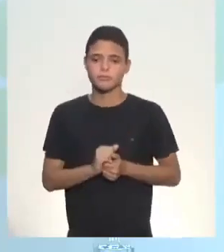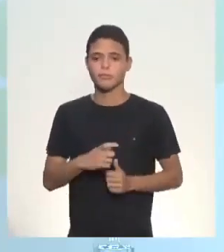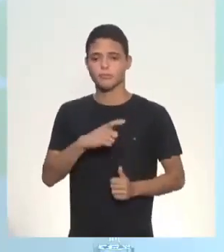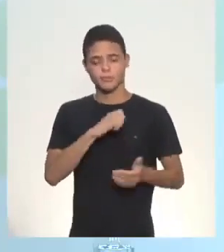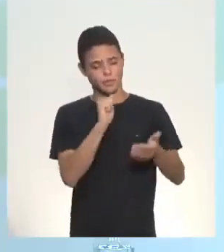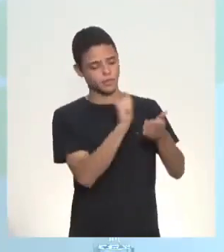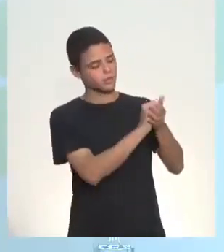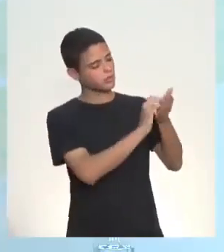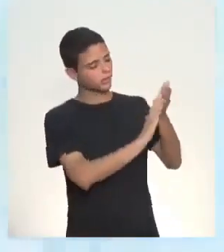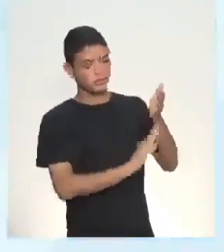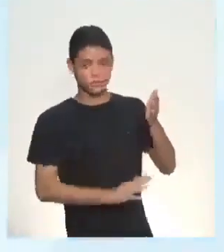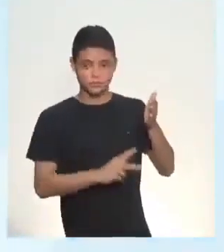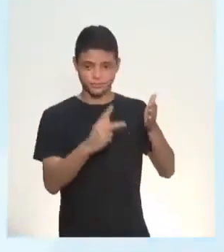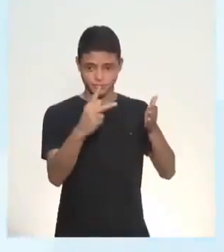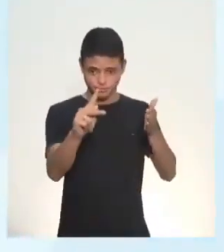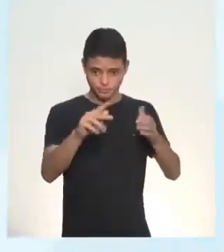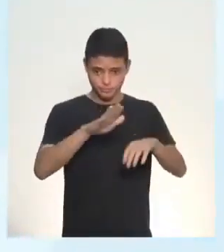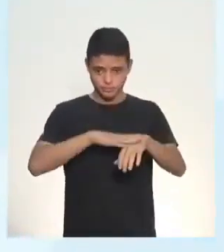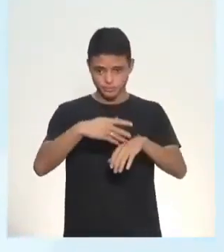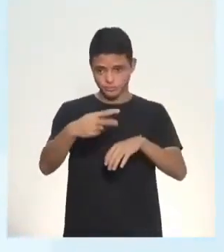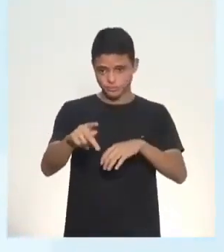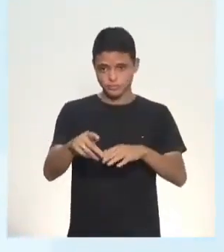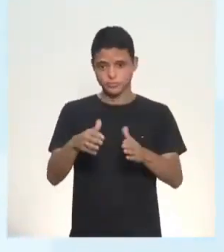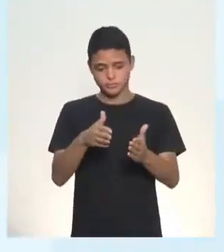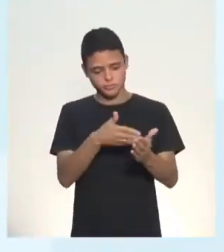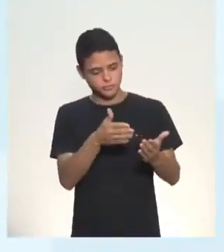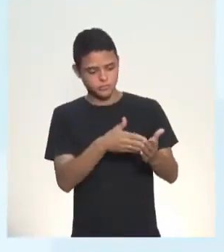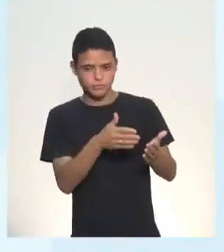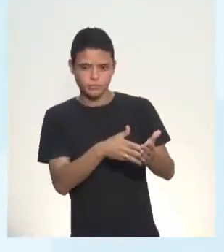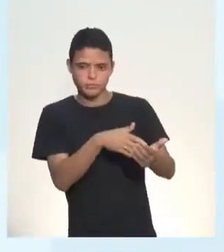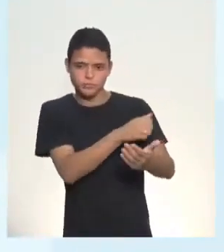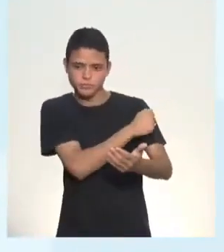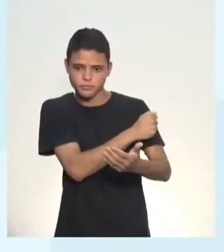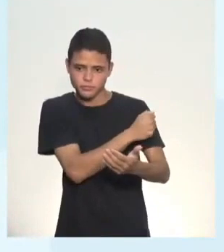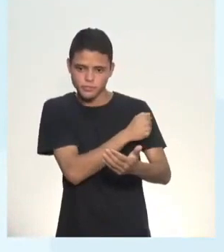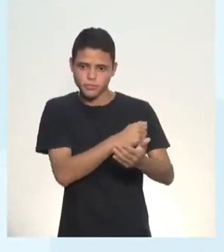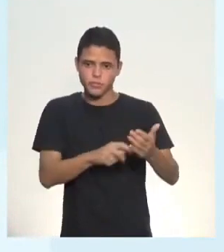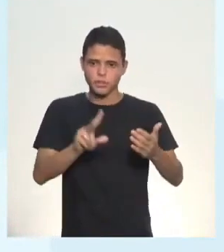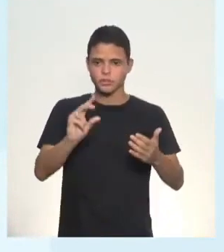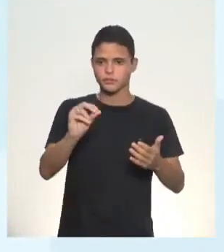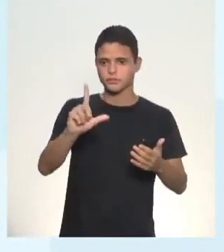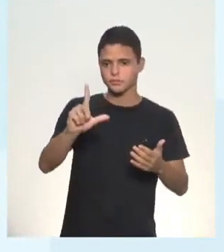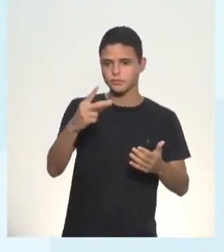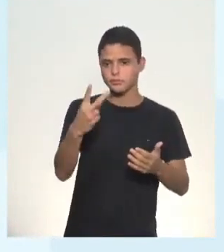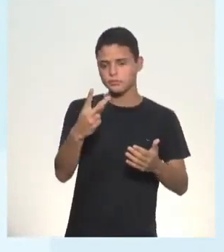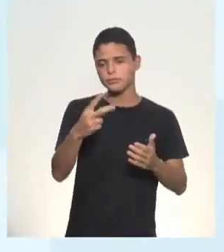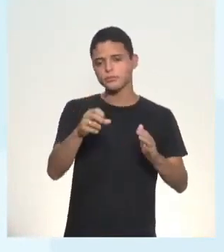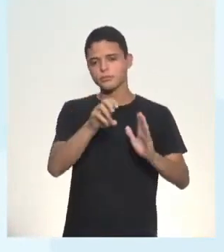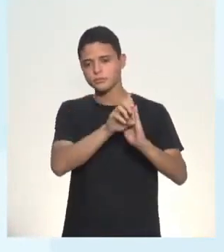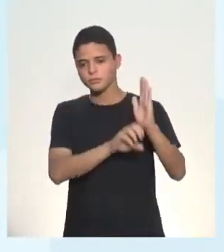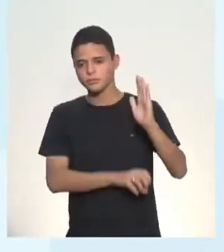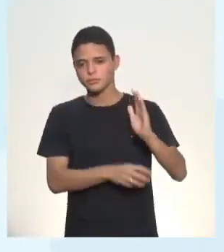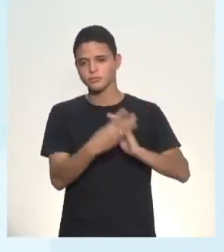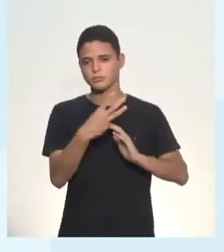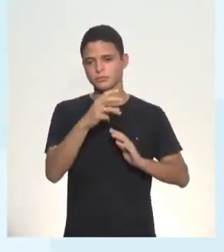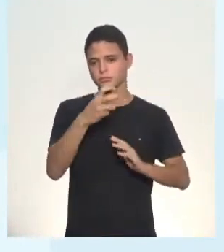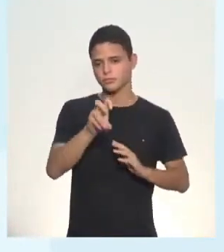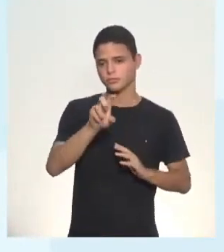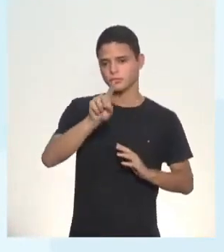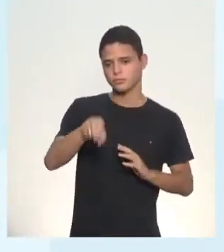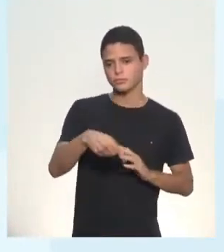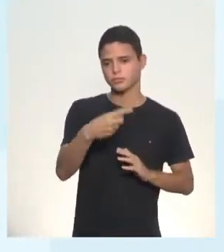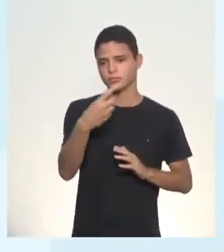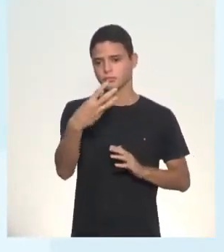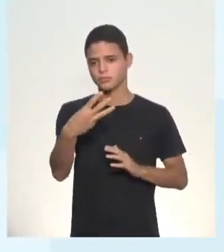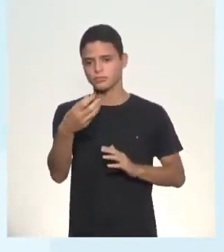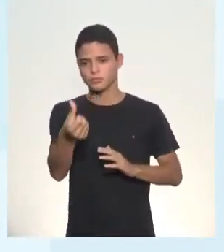atividade que vocês têm que fazer. Responda as atividades do caderno Aprender Sempre, volume 2, as páginas 35 a 36, e procure o seu professor